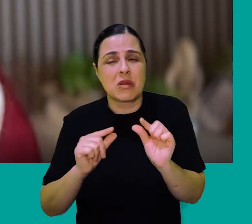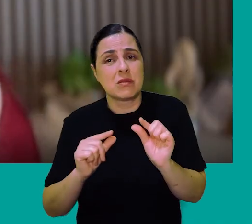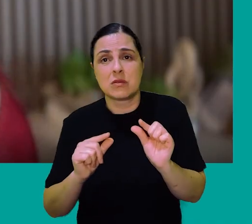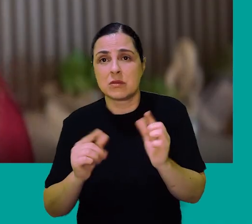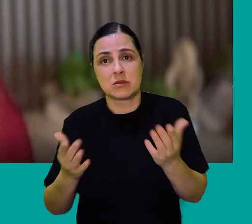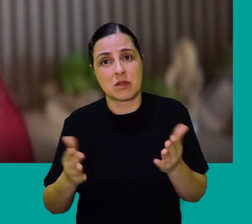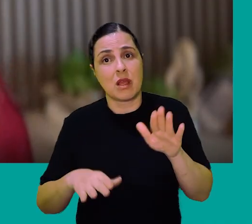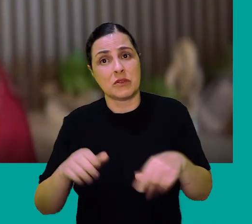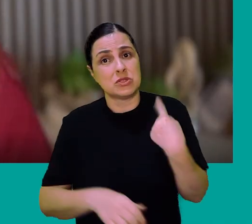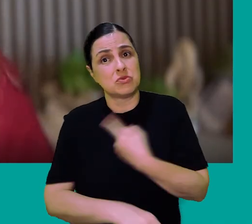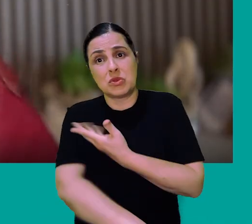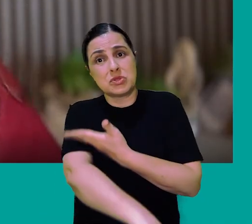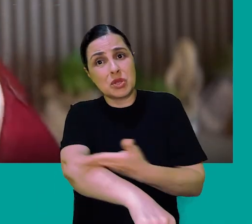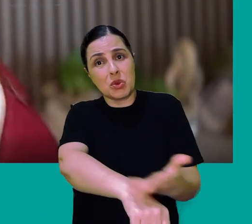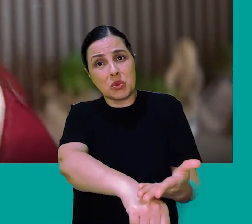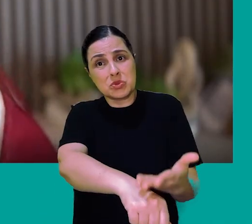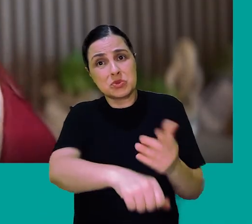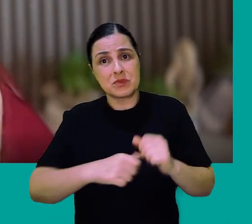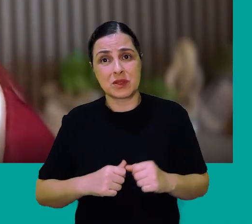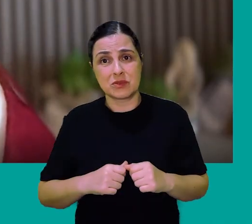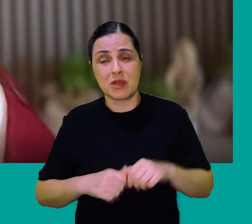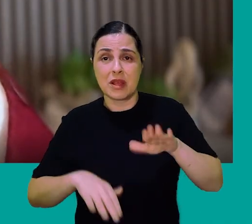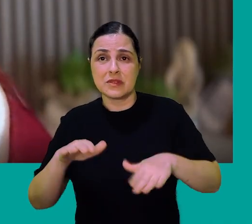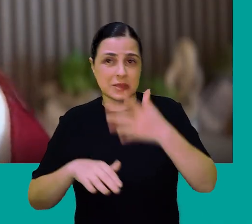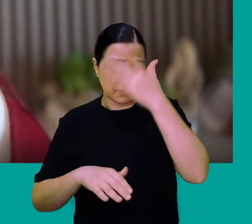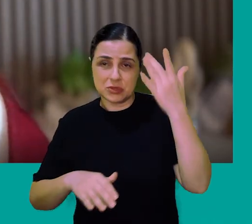com alguns comportamentos que as pessoas nem